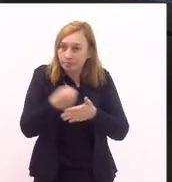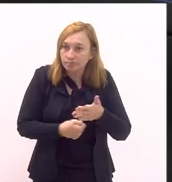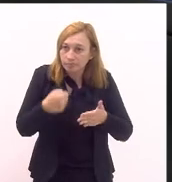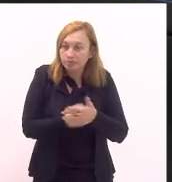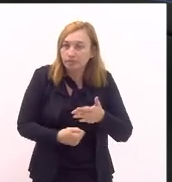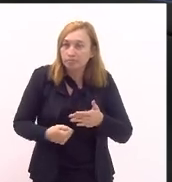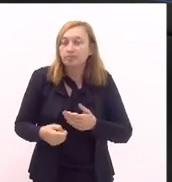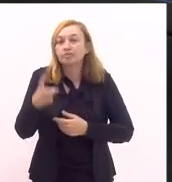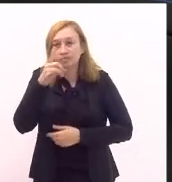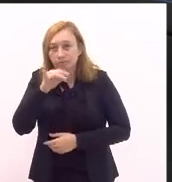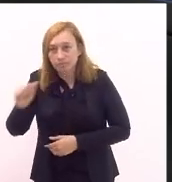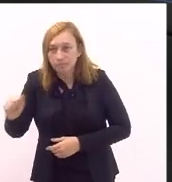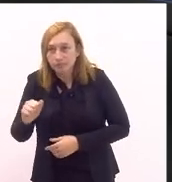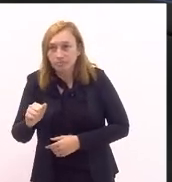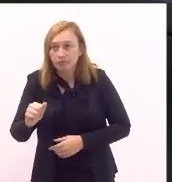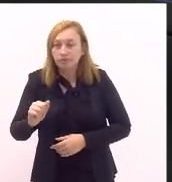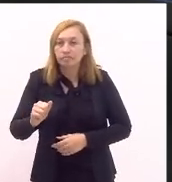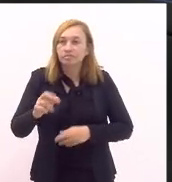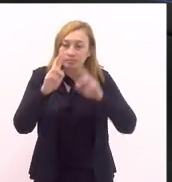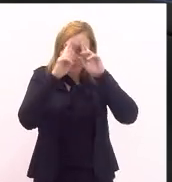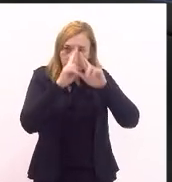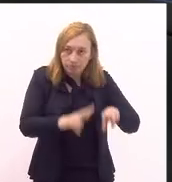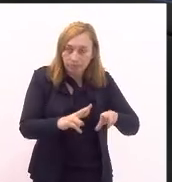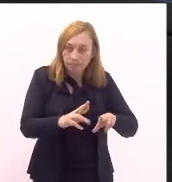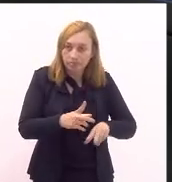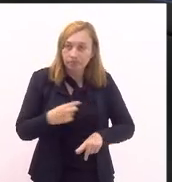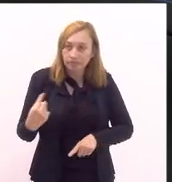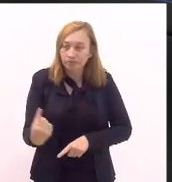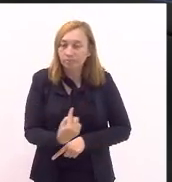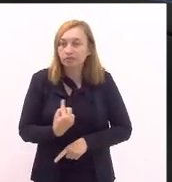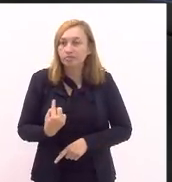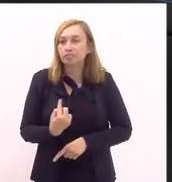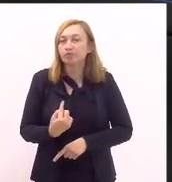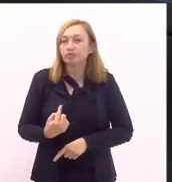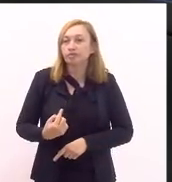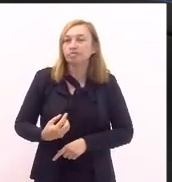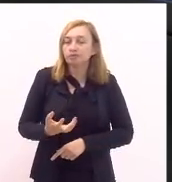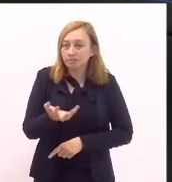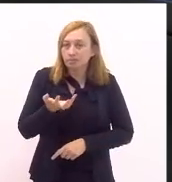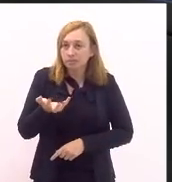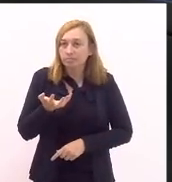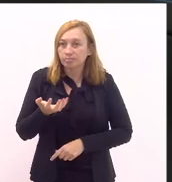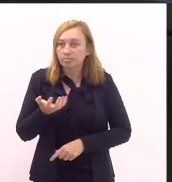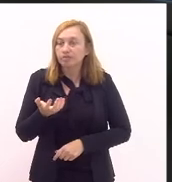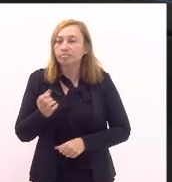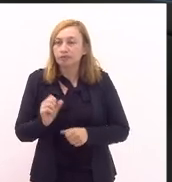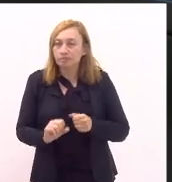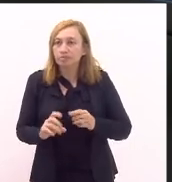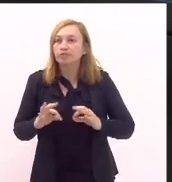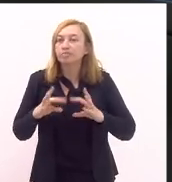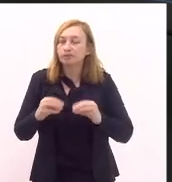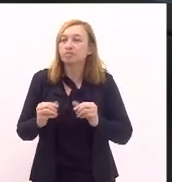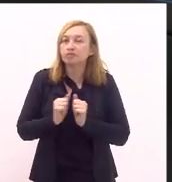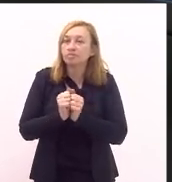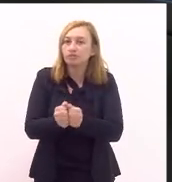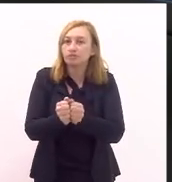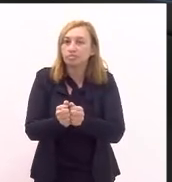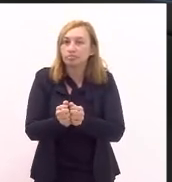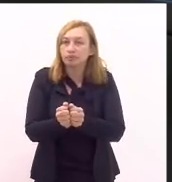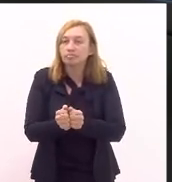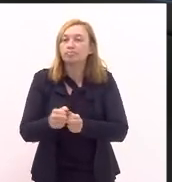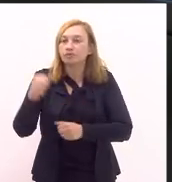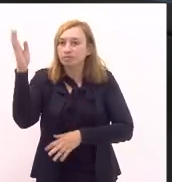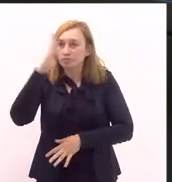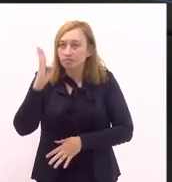no nossos dias vai nos respeitar o que somos e o que queremos e faremos todos juntos